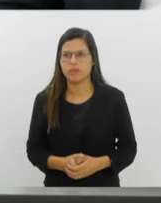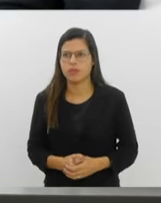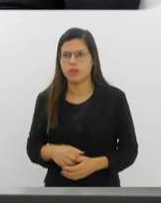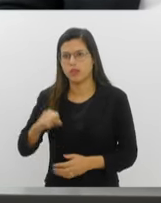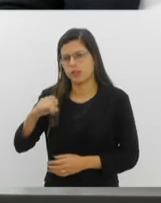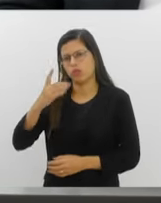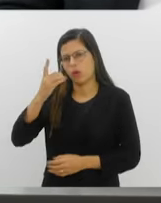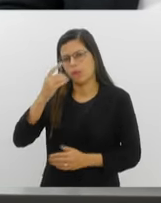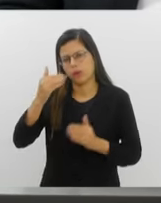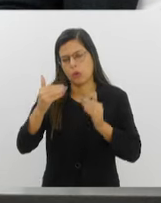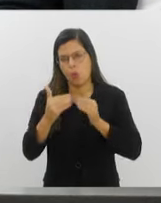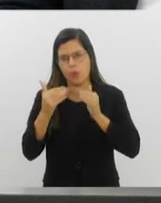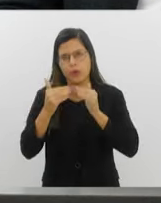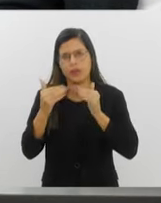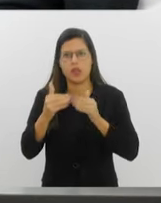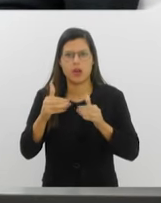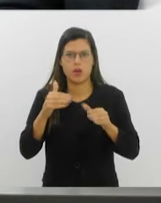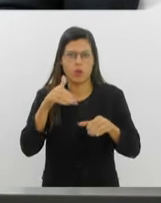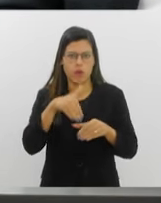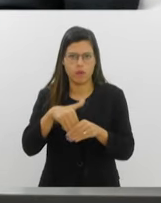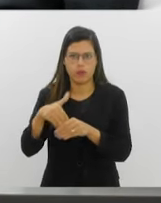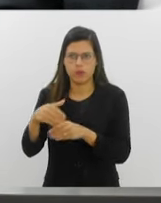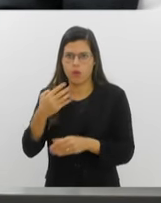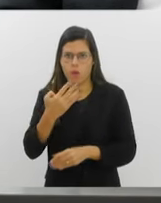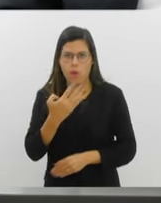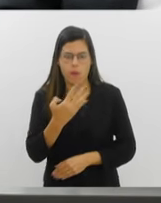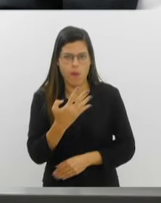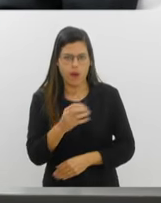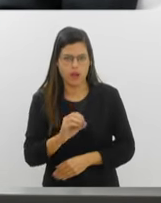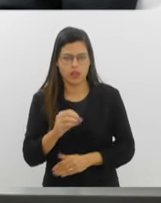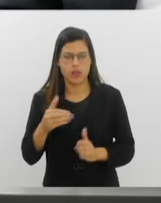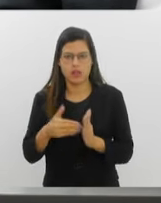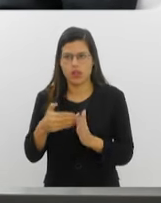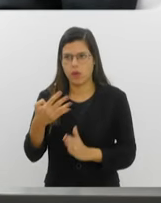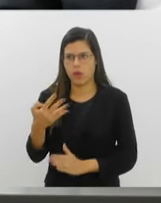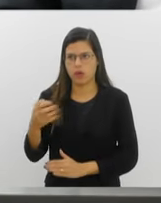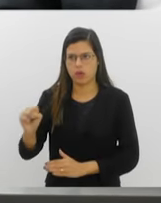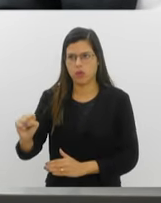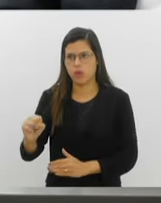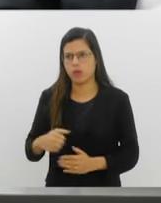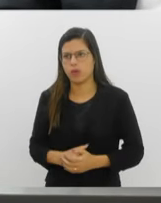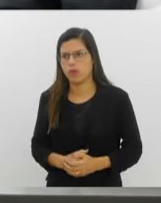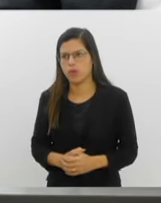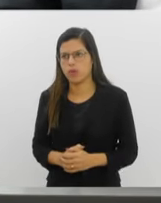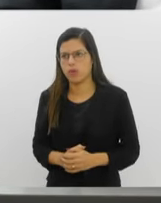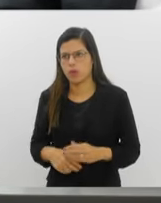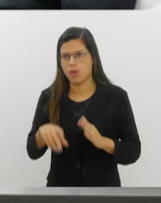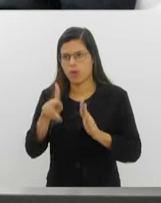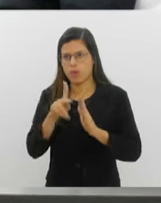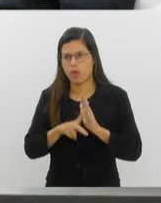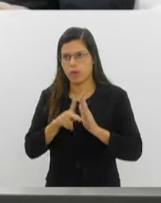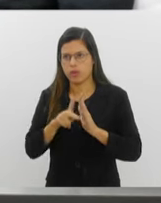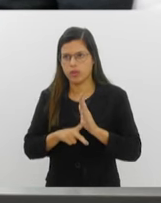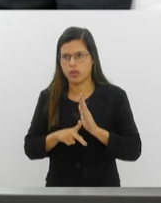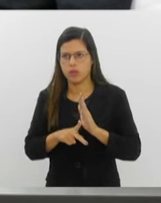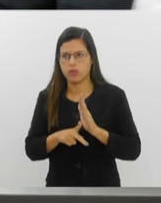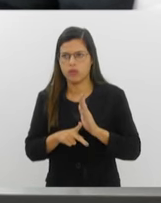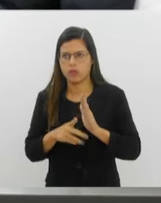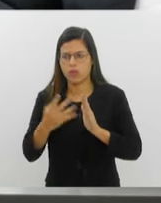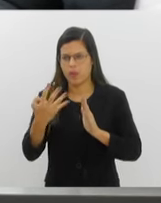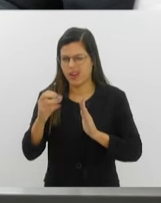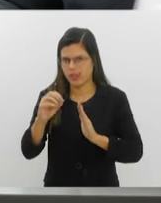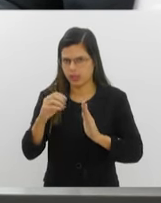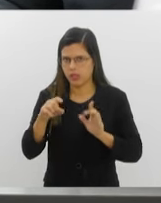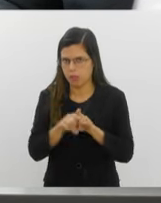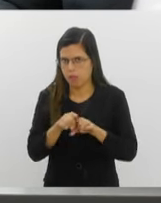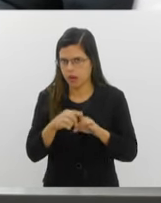excelências concordarem com a votação em bloco do 40 ao 48, a gente vota em bloco, são projetos 40 inclusive, né, deputada?